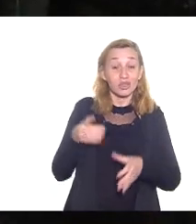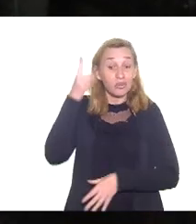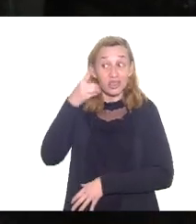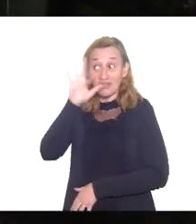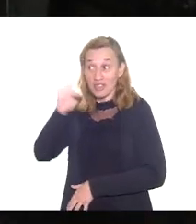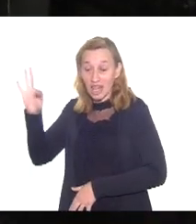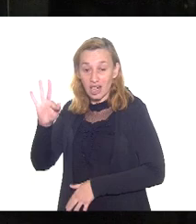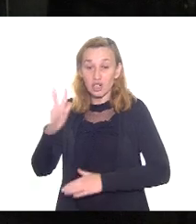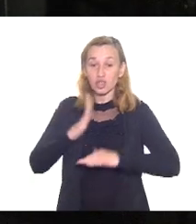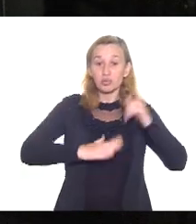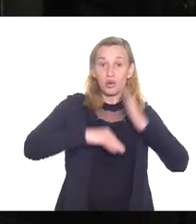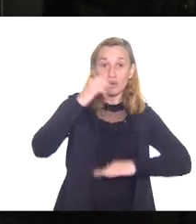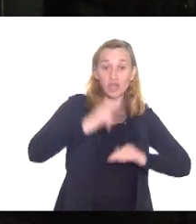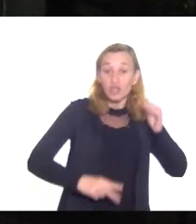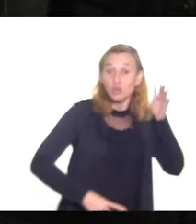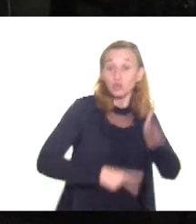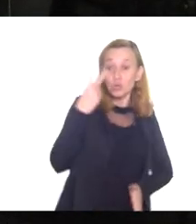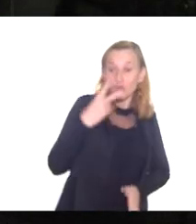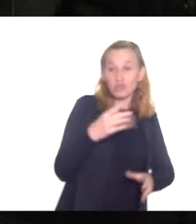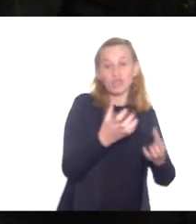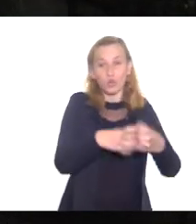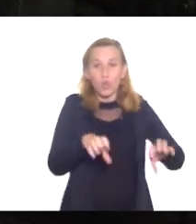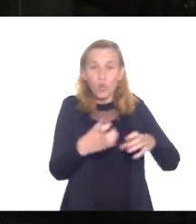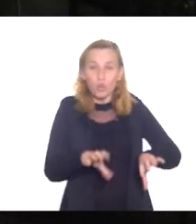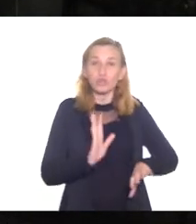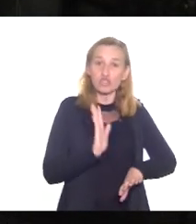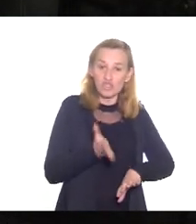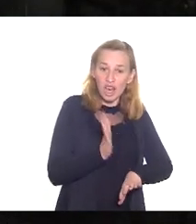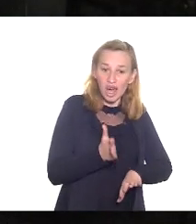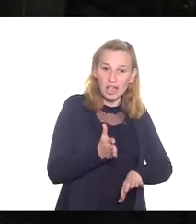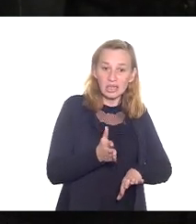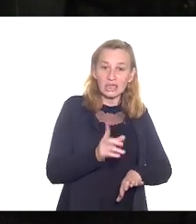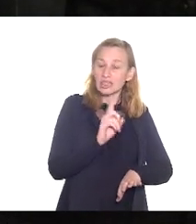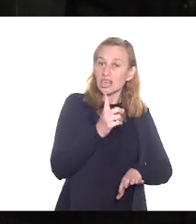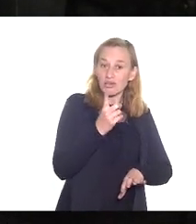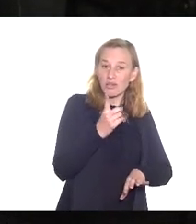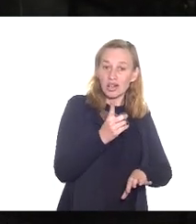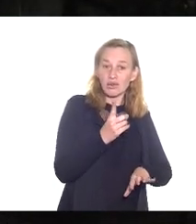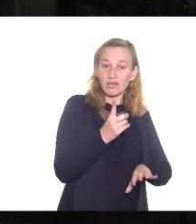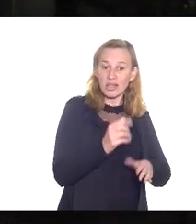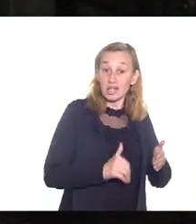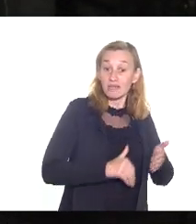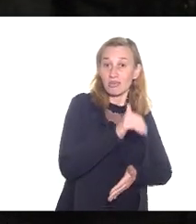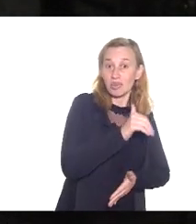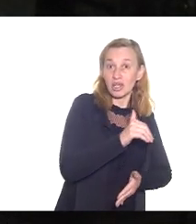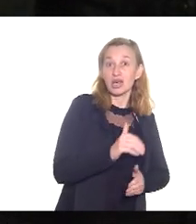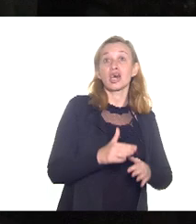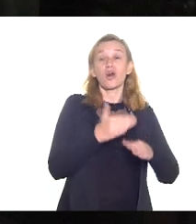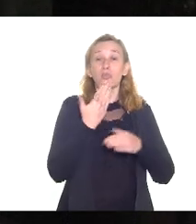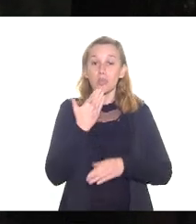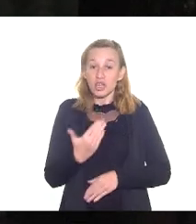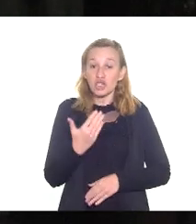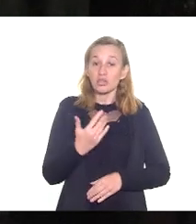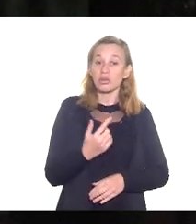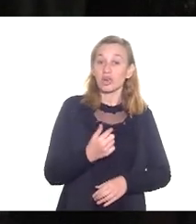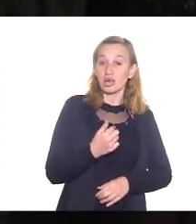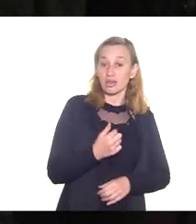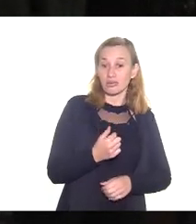já passaram duas vezes em concurso não venham a ser demitidos. Então, esse é o apelo que